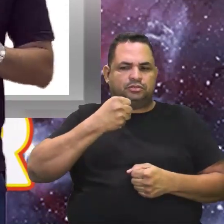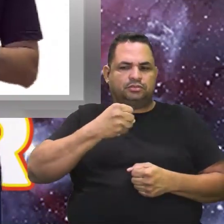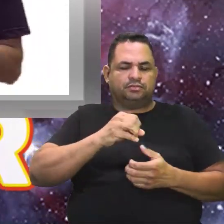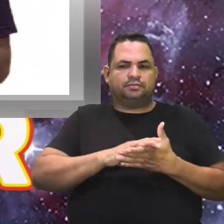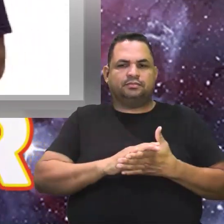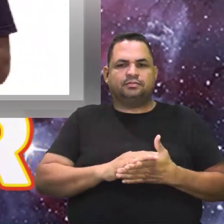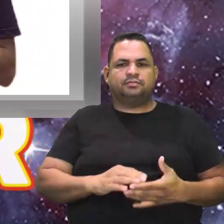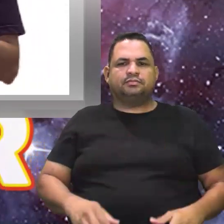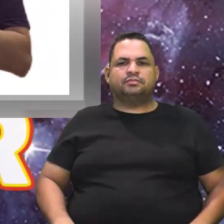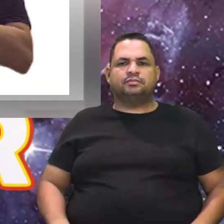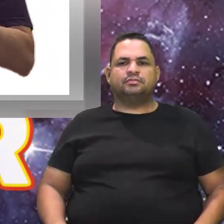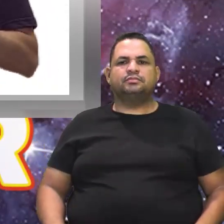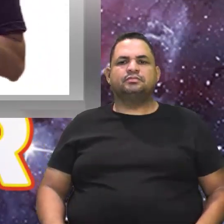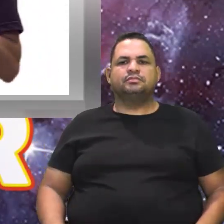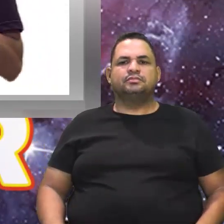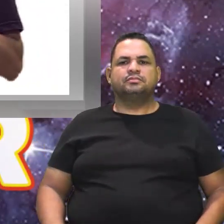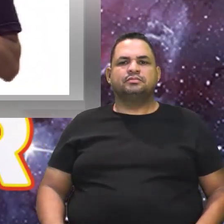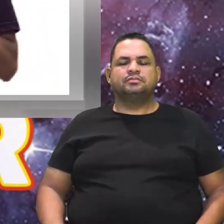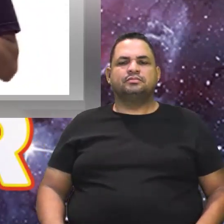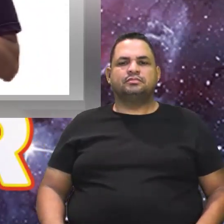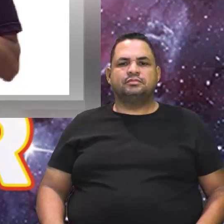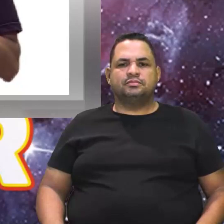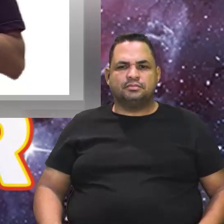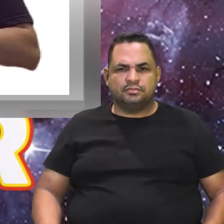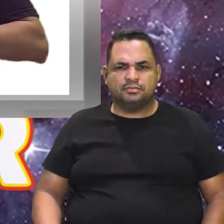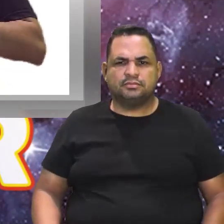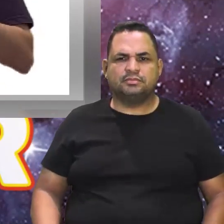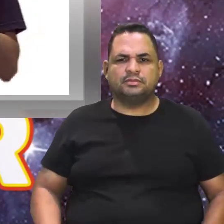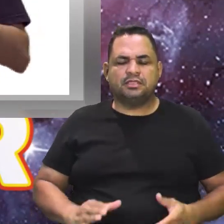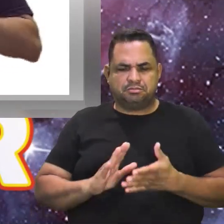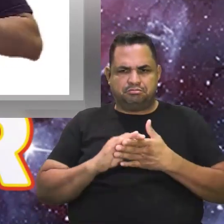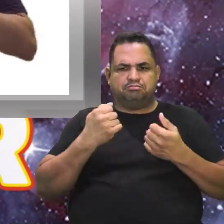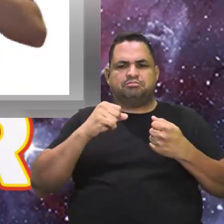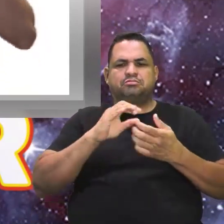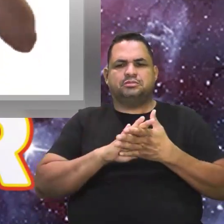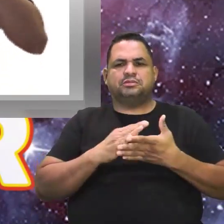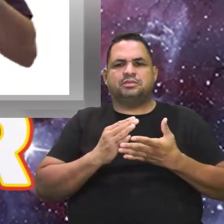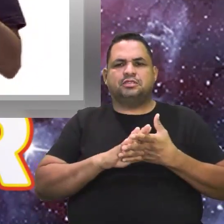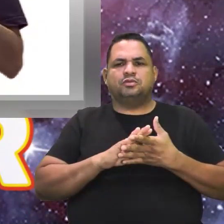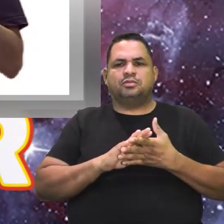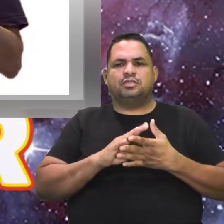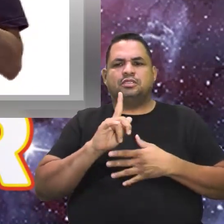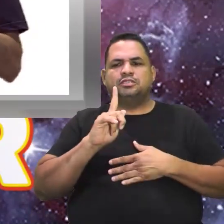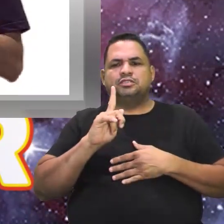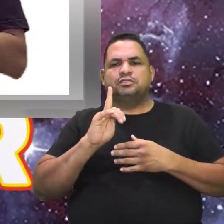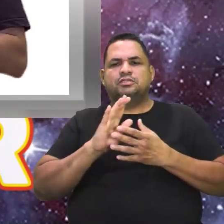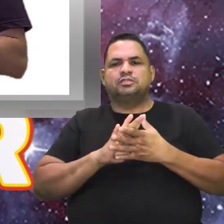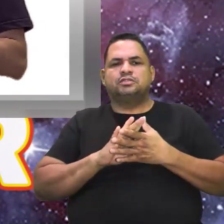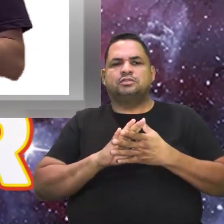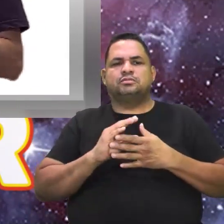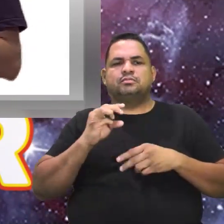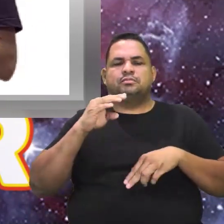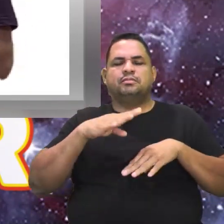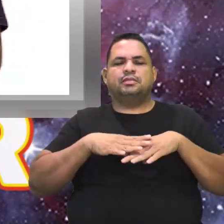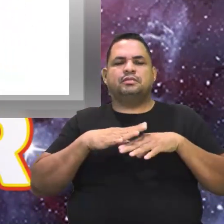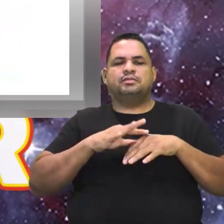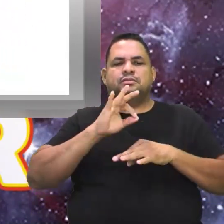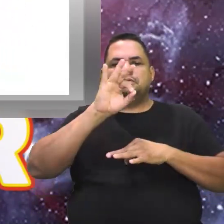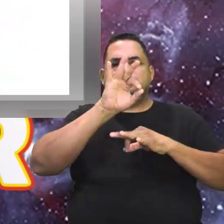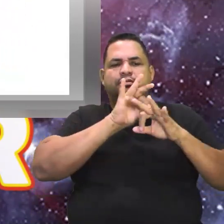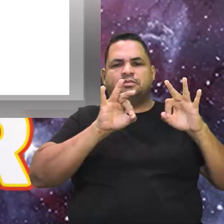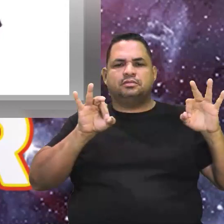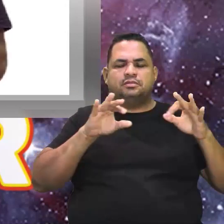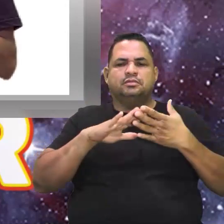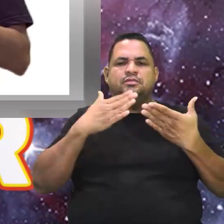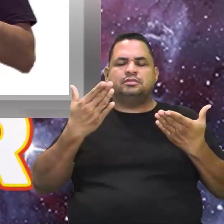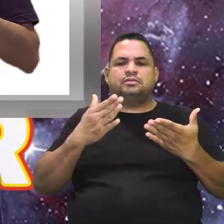já passamos do volume. Mas a gente podia pegar com ele depois uma geometria, né? Botar uma geometria para poder relembrar. Mas olha, tem muita aula de Enem ainda,